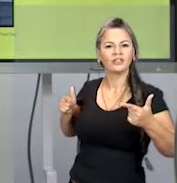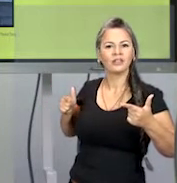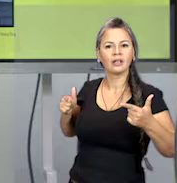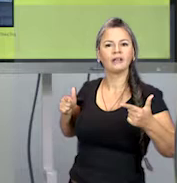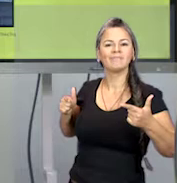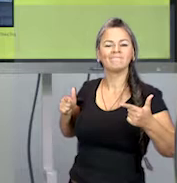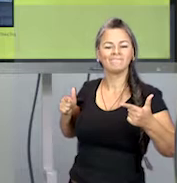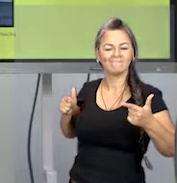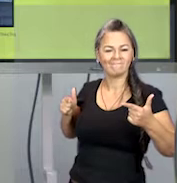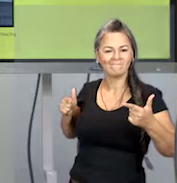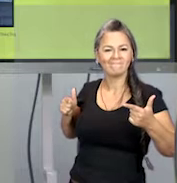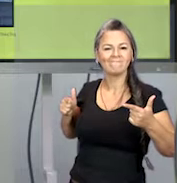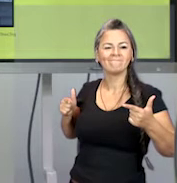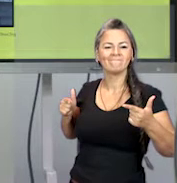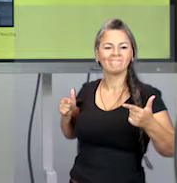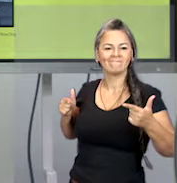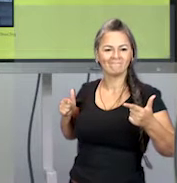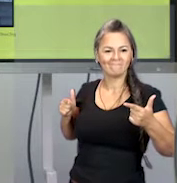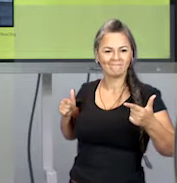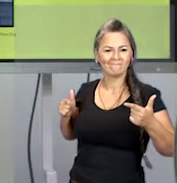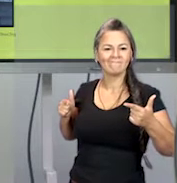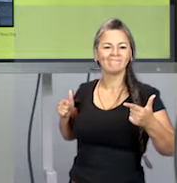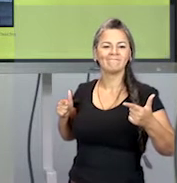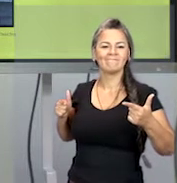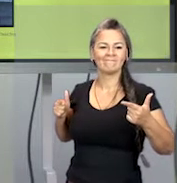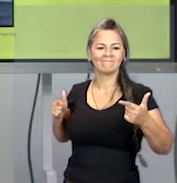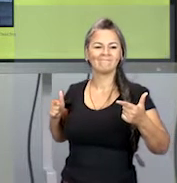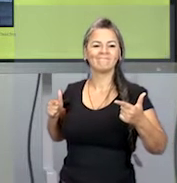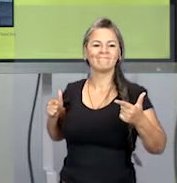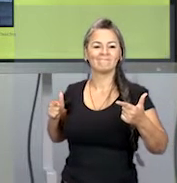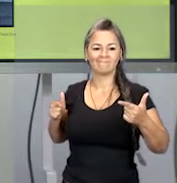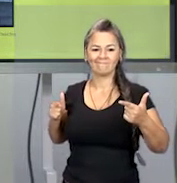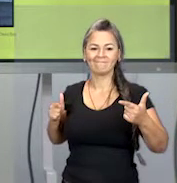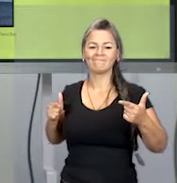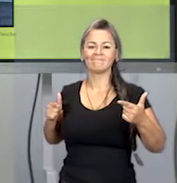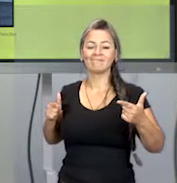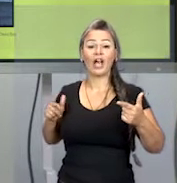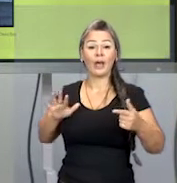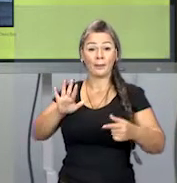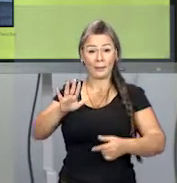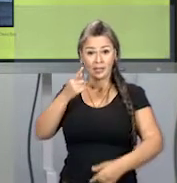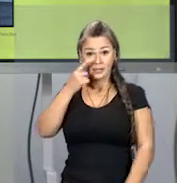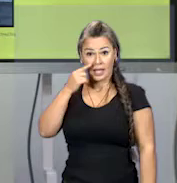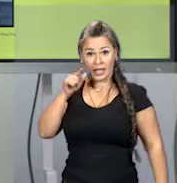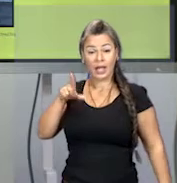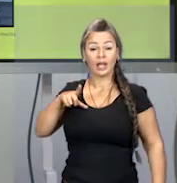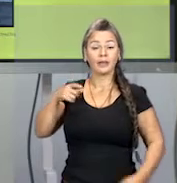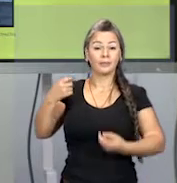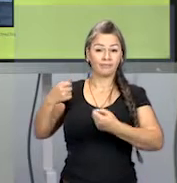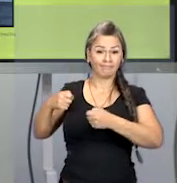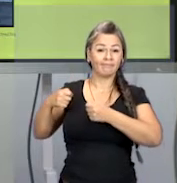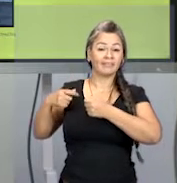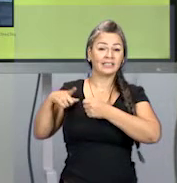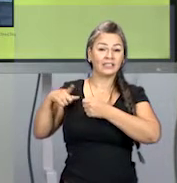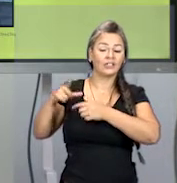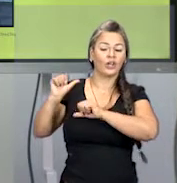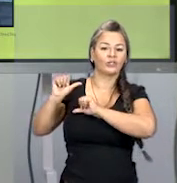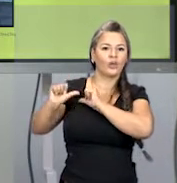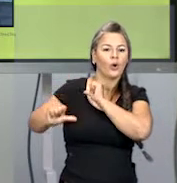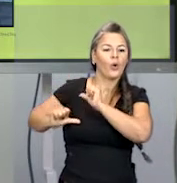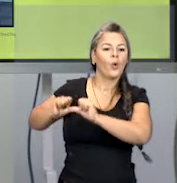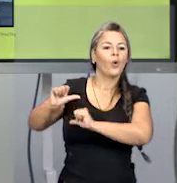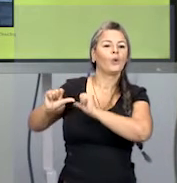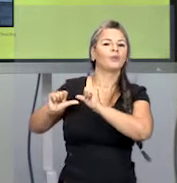são situações que só foram questionadas e revistas por meio de críticas. Então,